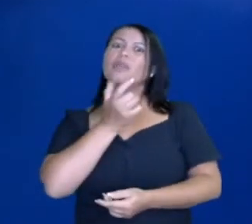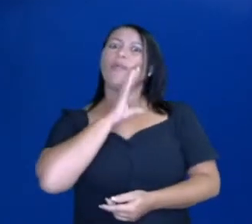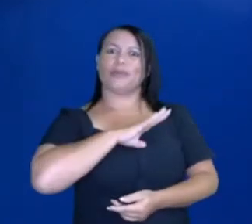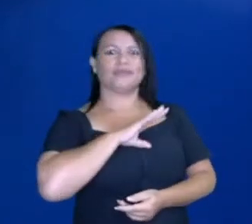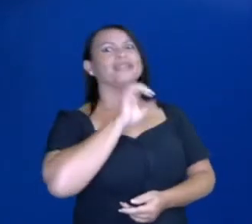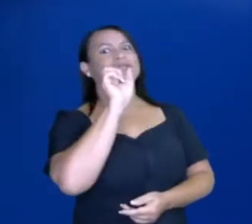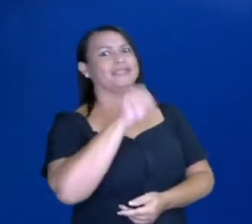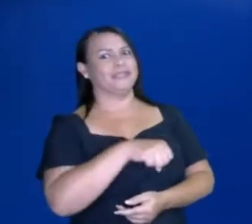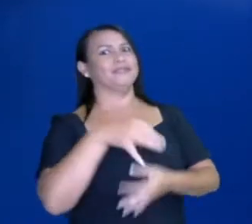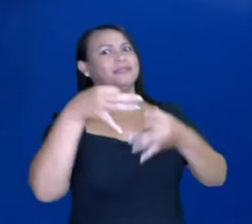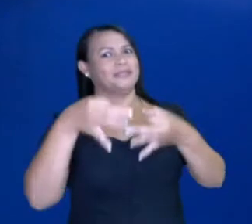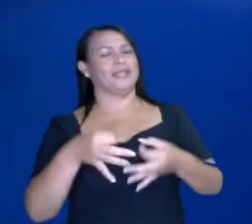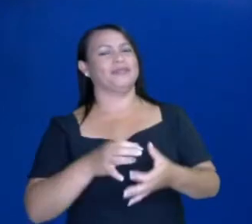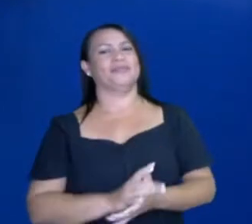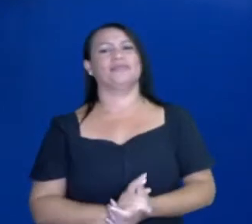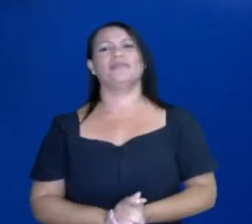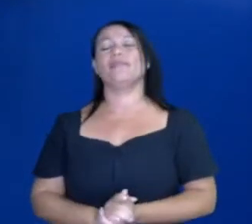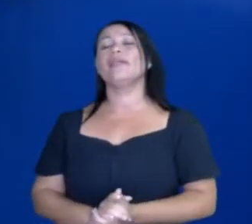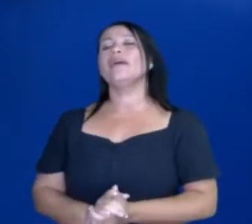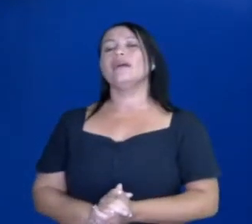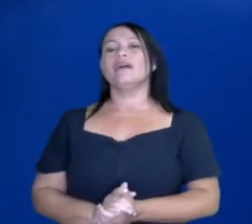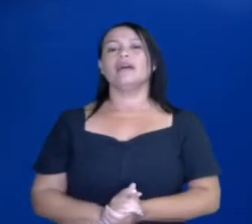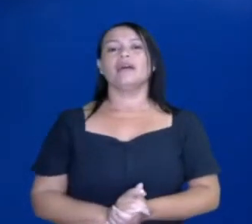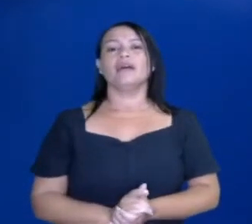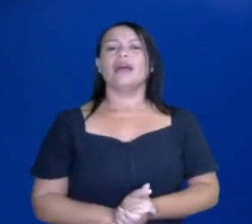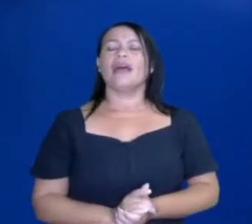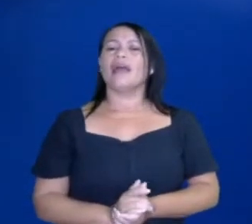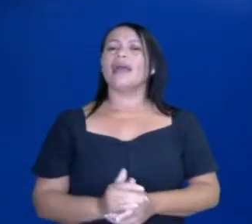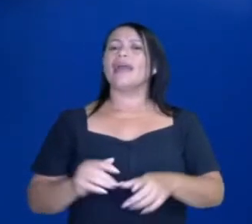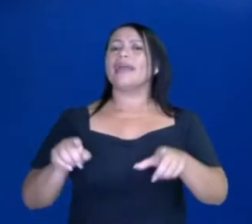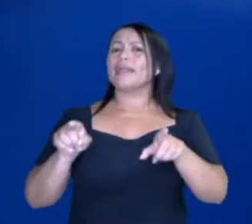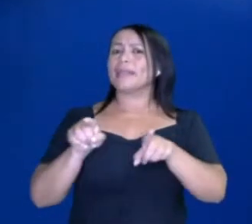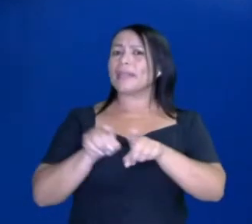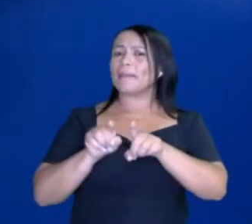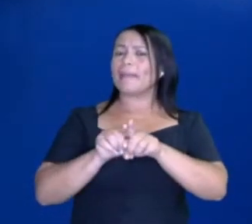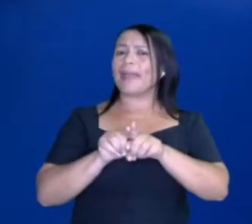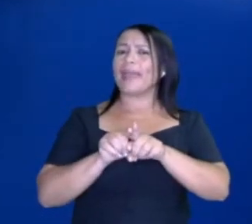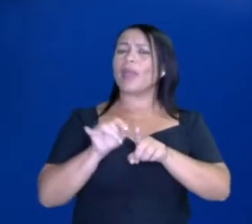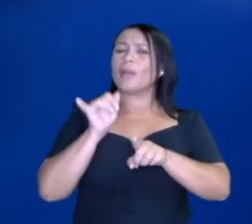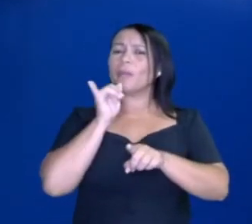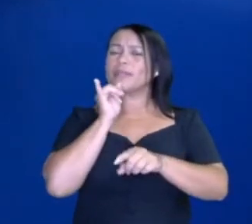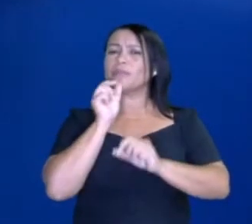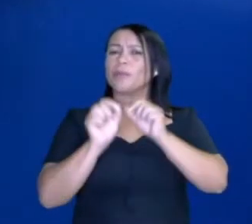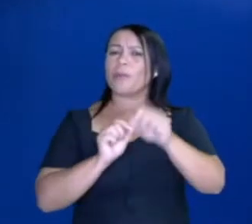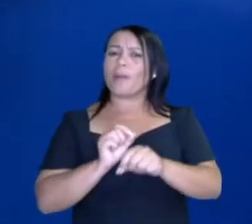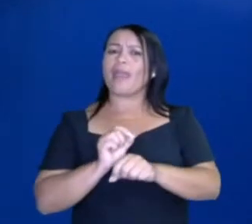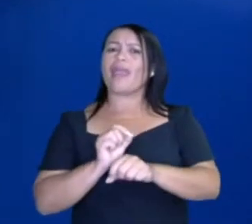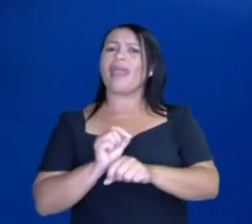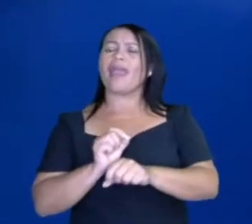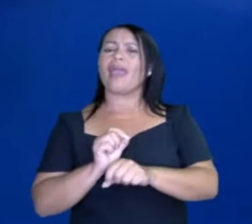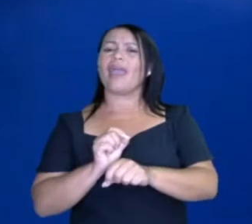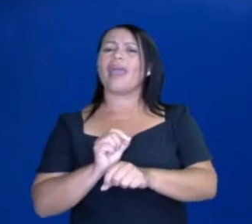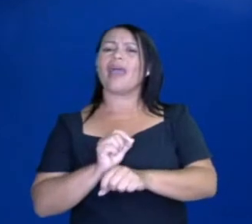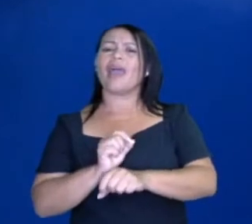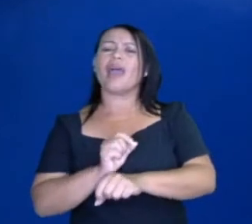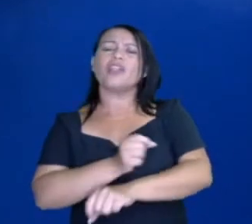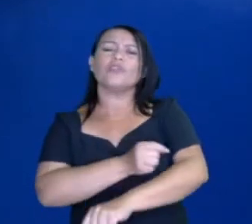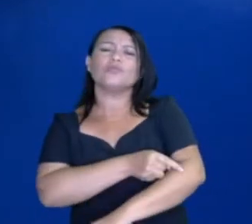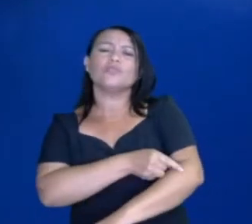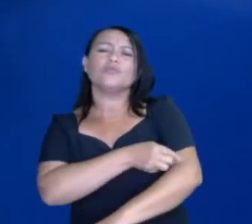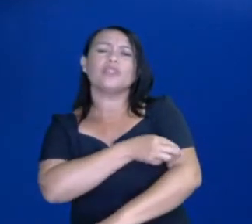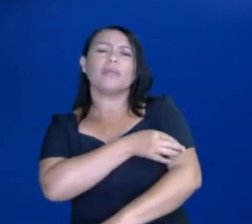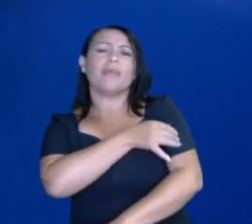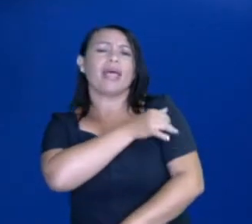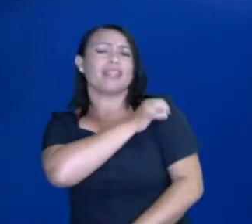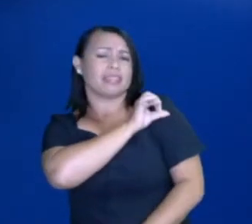sim, certo? E nessa fase do ensino fundamental, do finalzinho dos anos finais do ensino